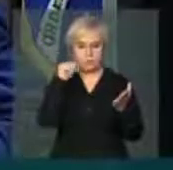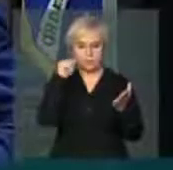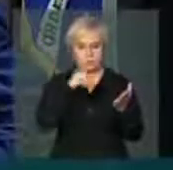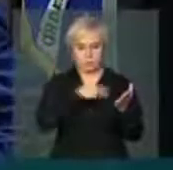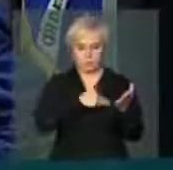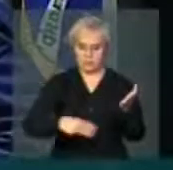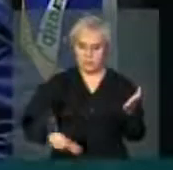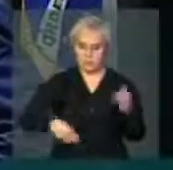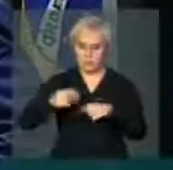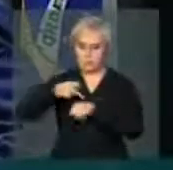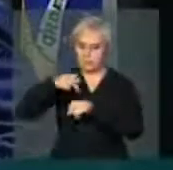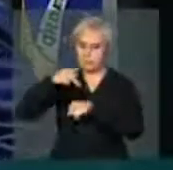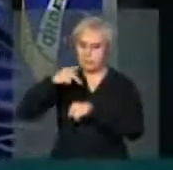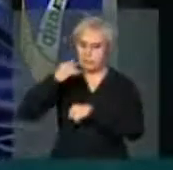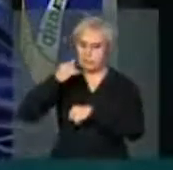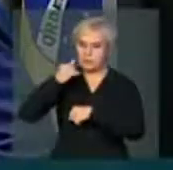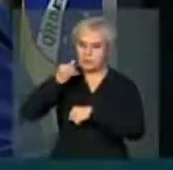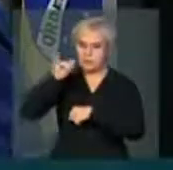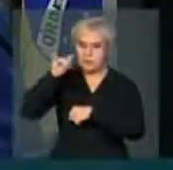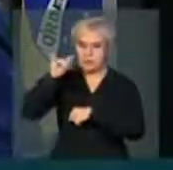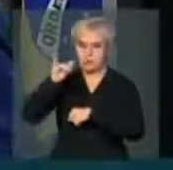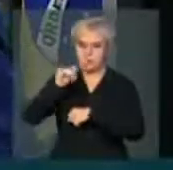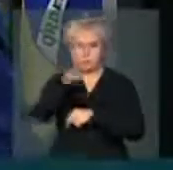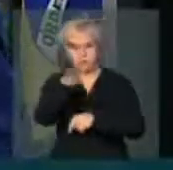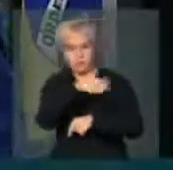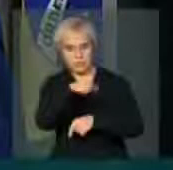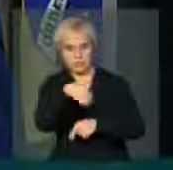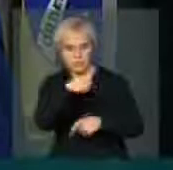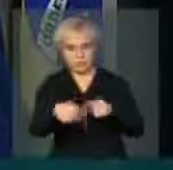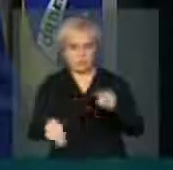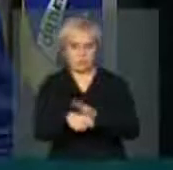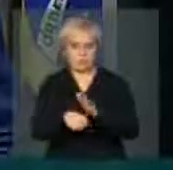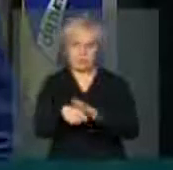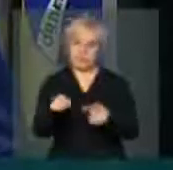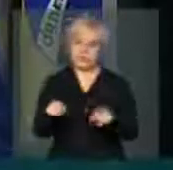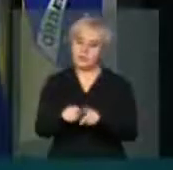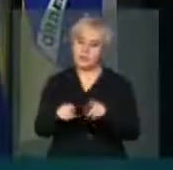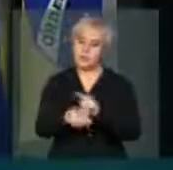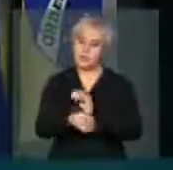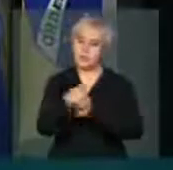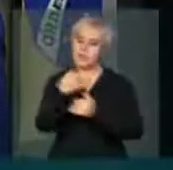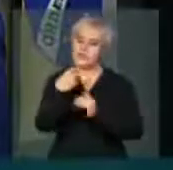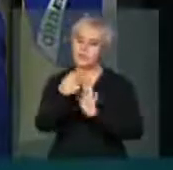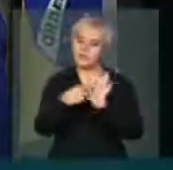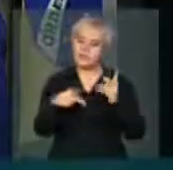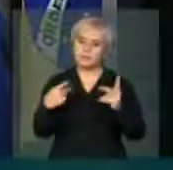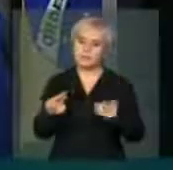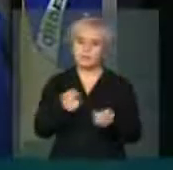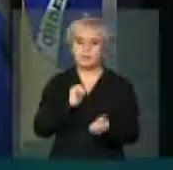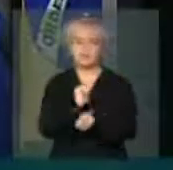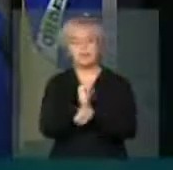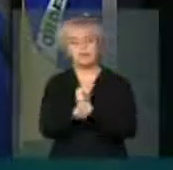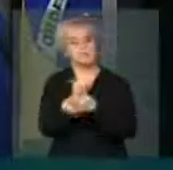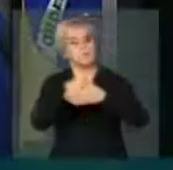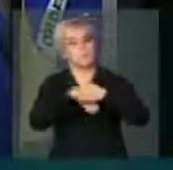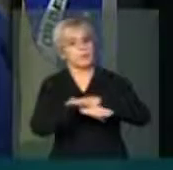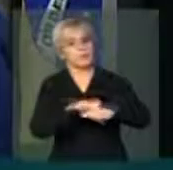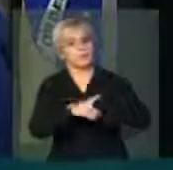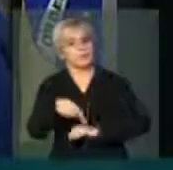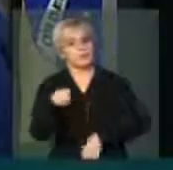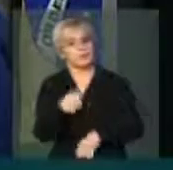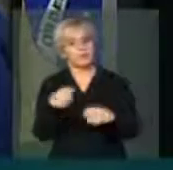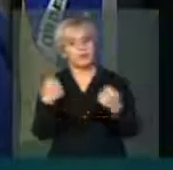de Minas e Energia, Dilma Rousseff. Além de vários esqueletos que ainda estão no armário. E nós ainda teremos que